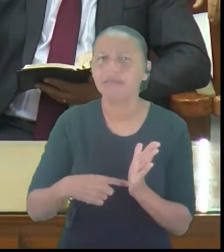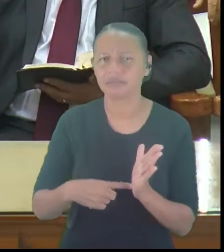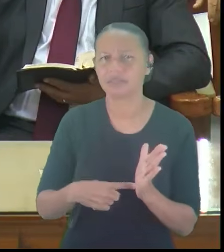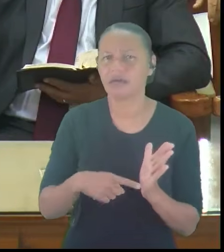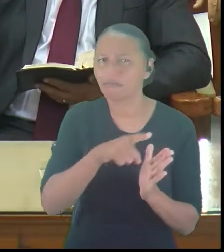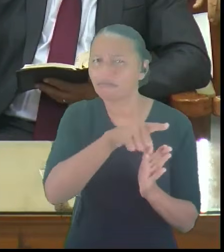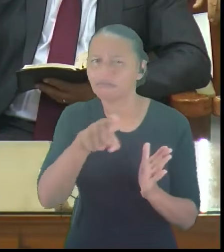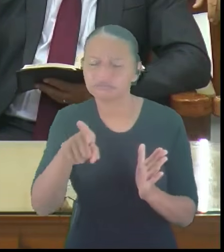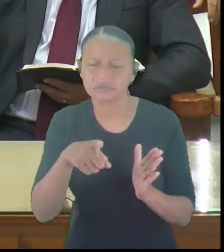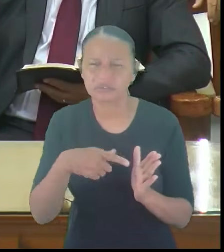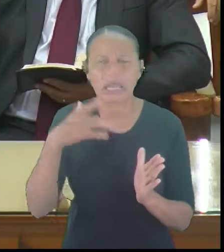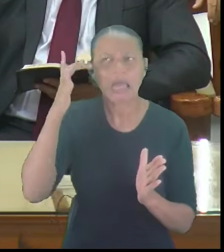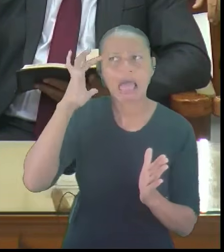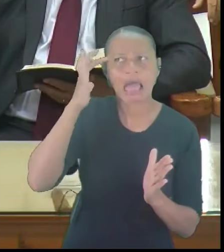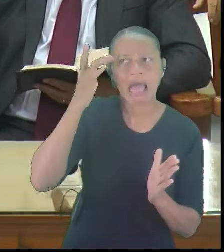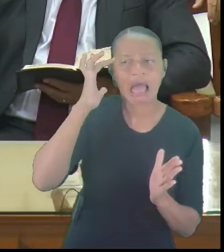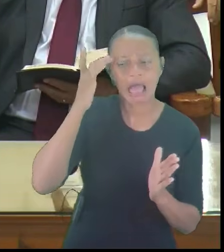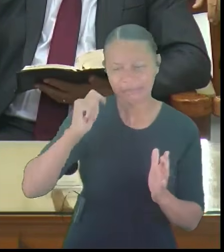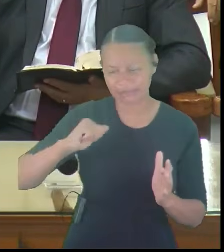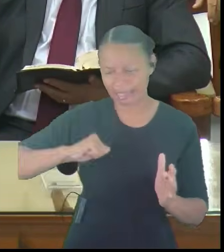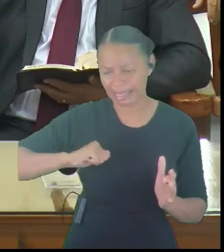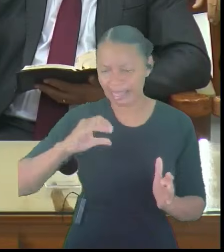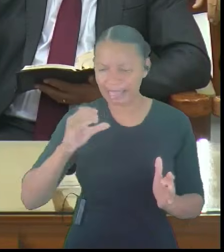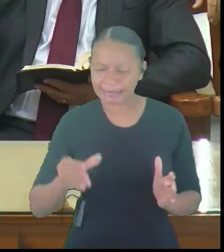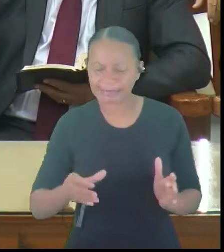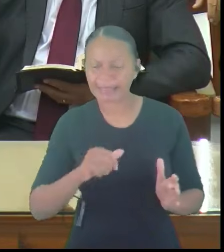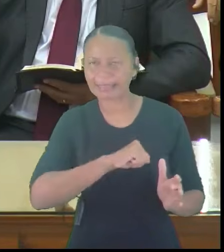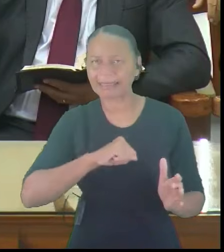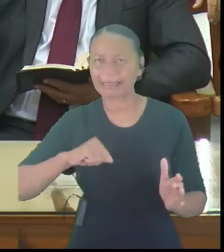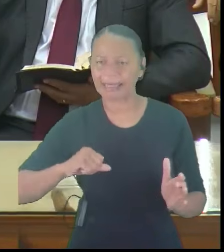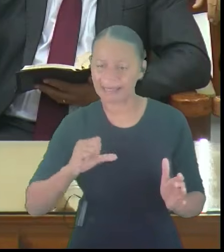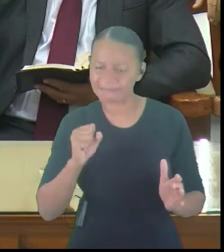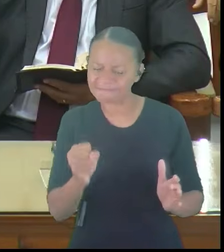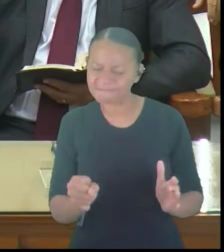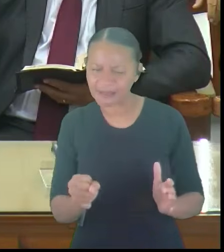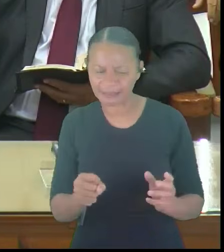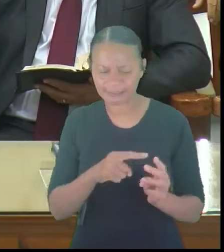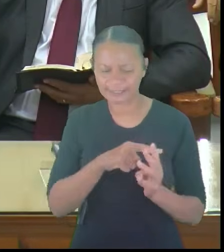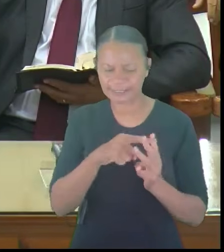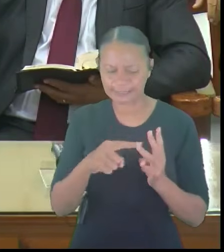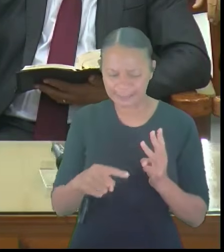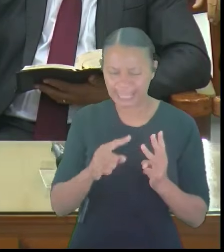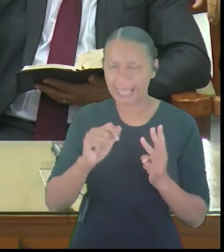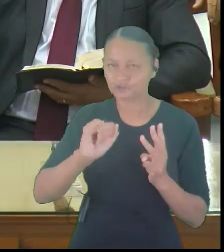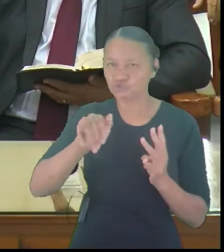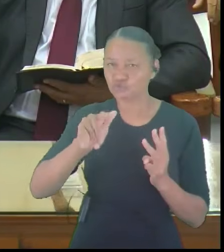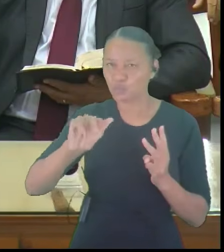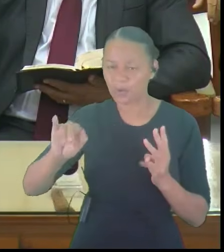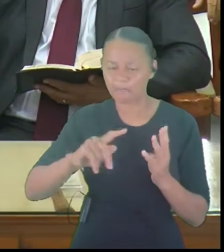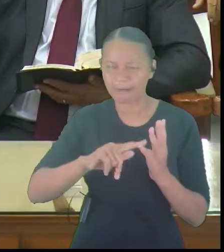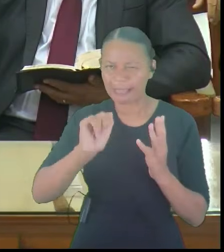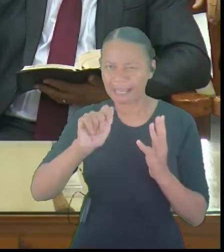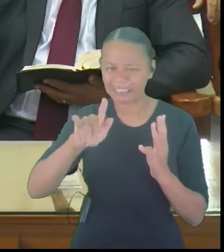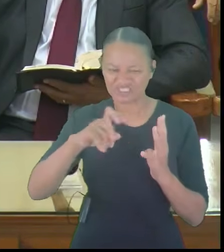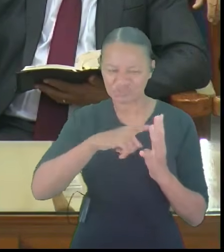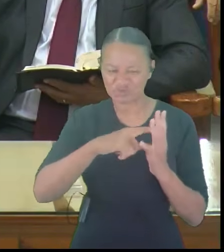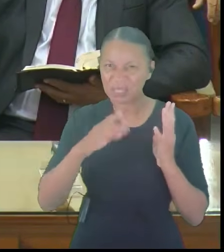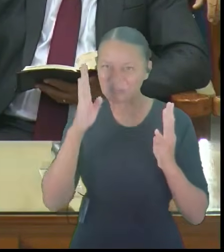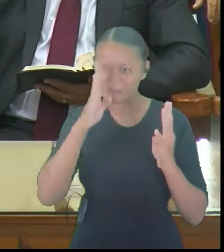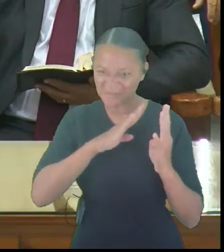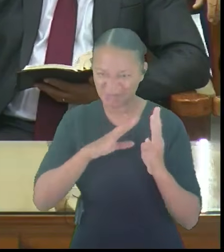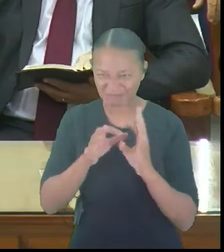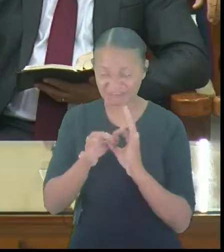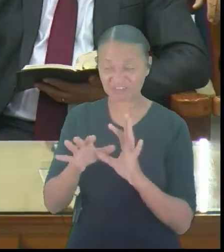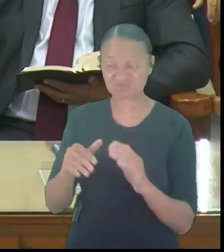Vocês acham que o Anás e o Caifás e o João e o Alexandre estavam deixando de bom grado? Estavam deixando eles se reunirem ali